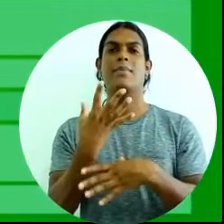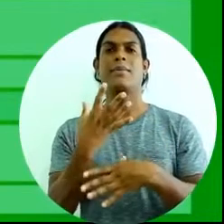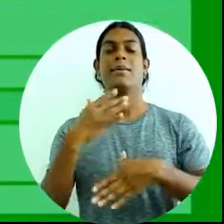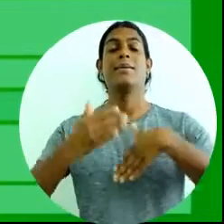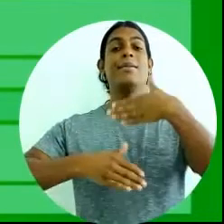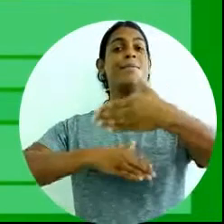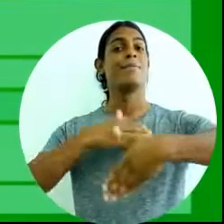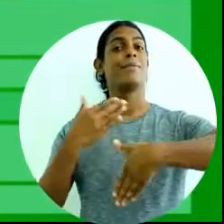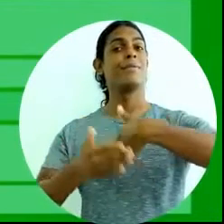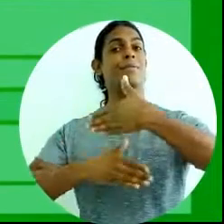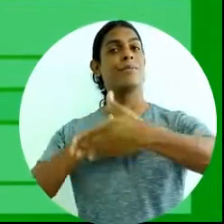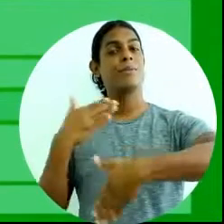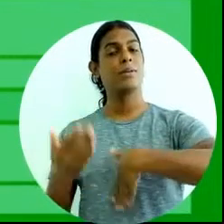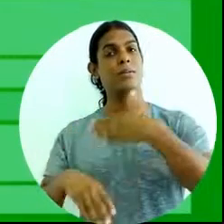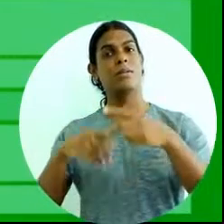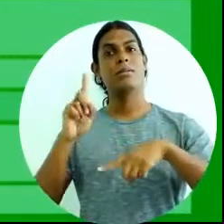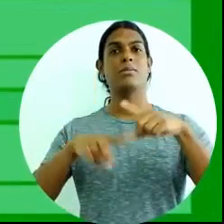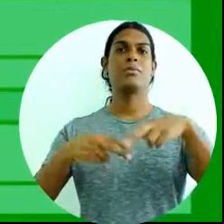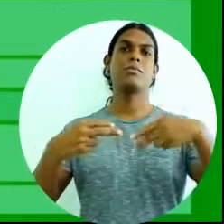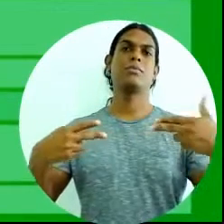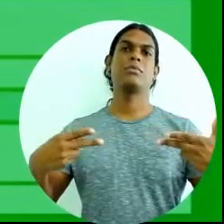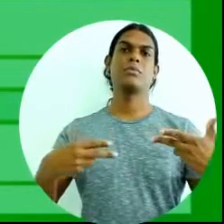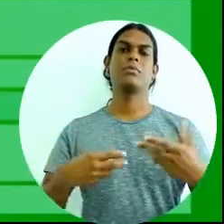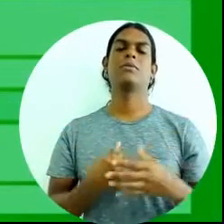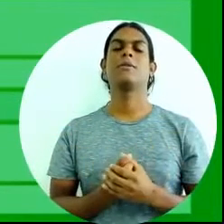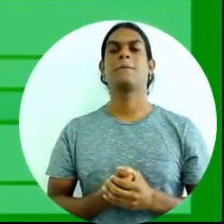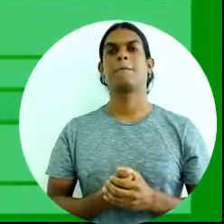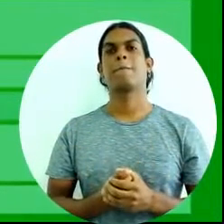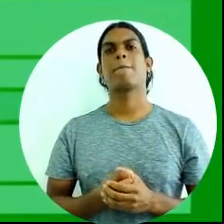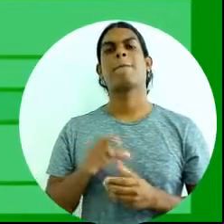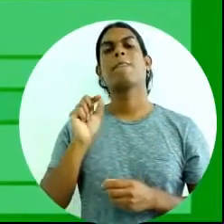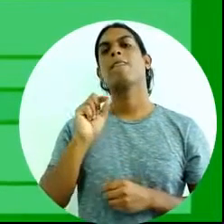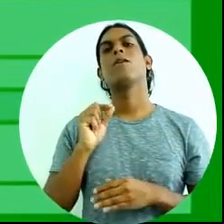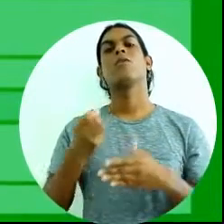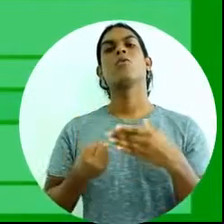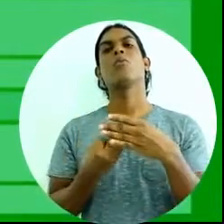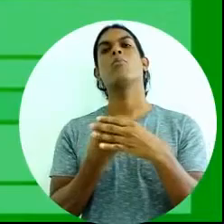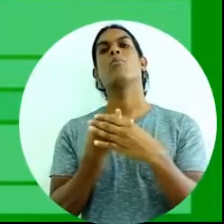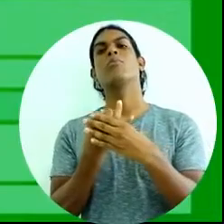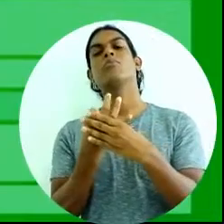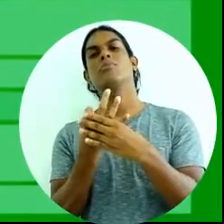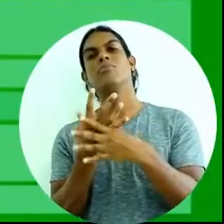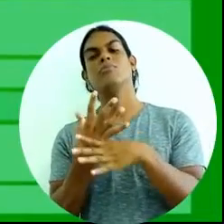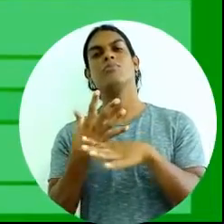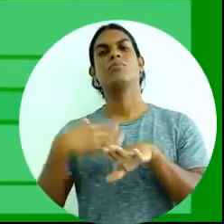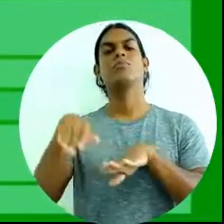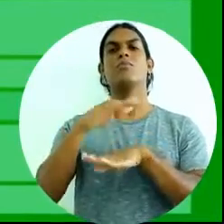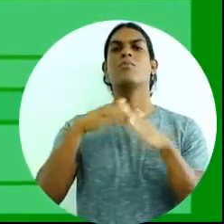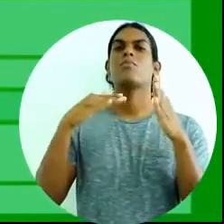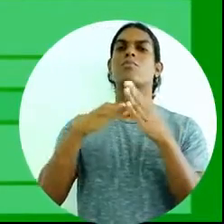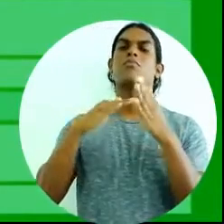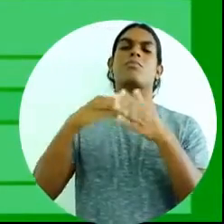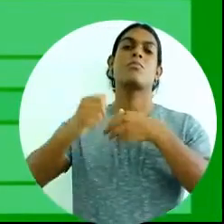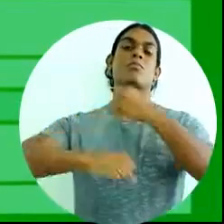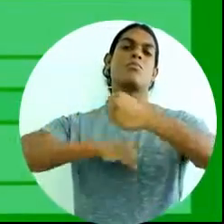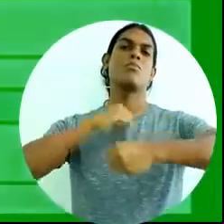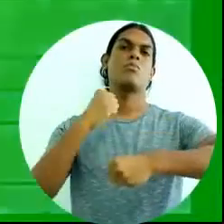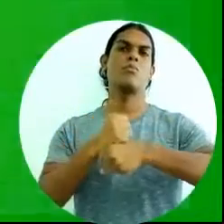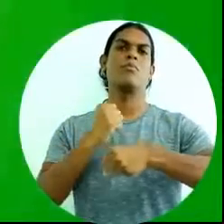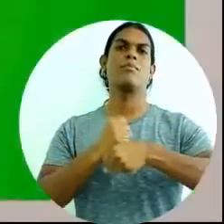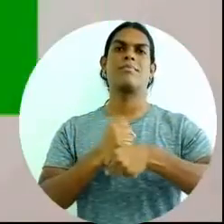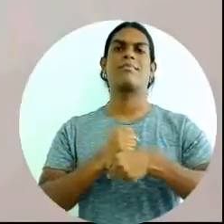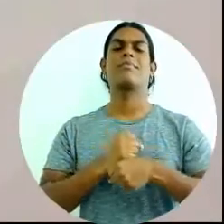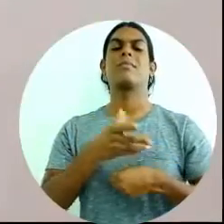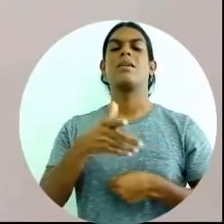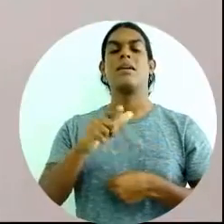deve ser o custo total de desenvolvimento de produtos? Qual deve ser a produção total anual? E assim